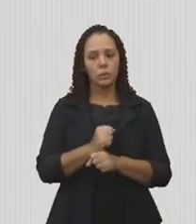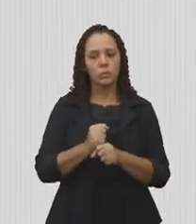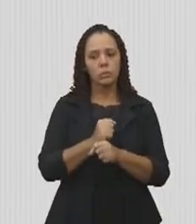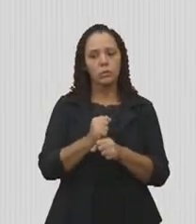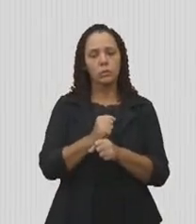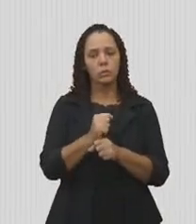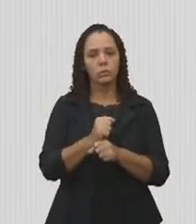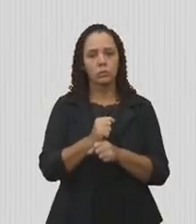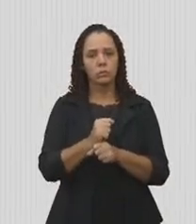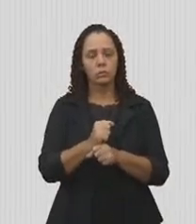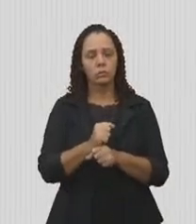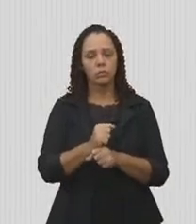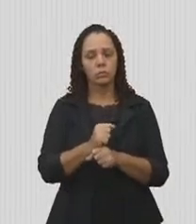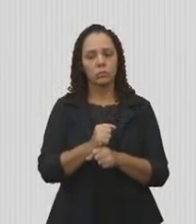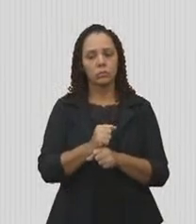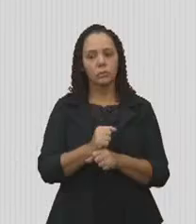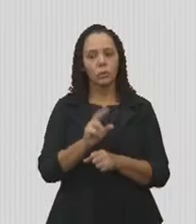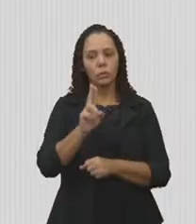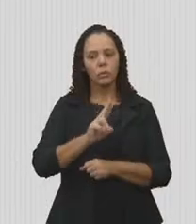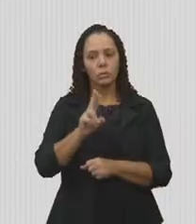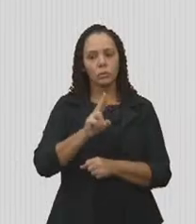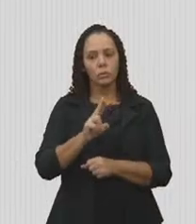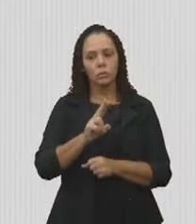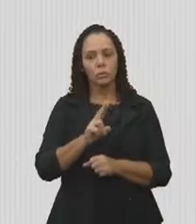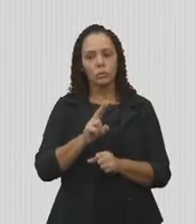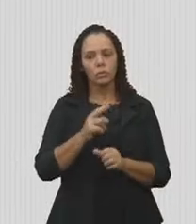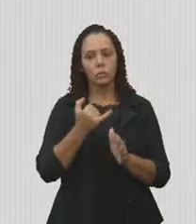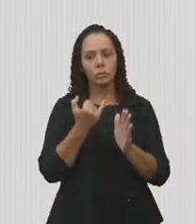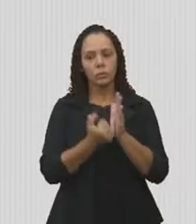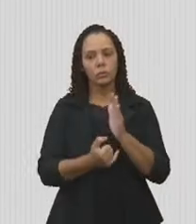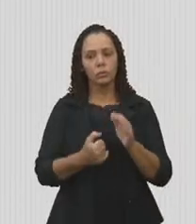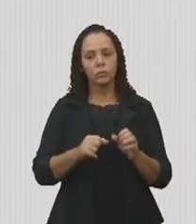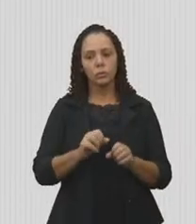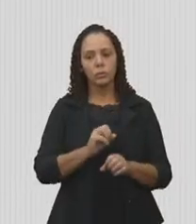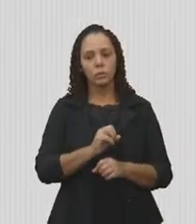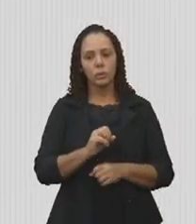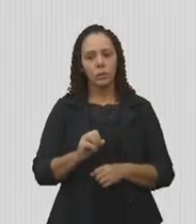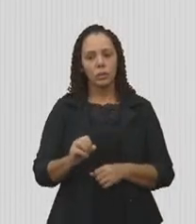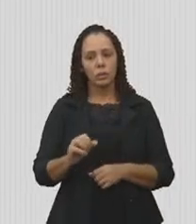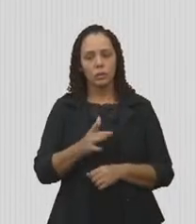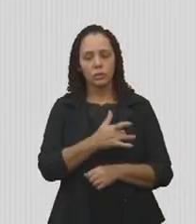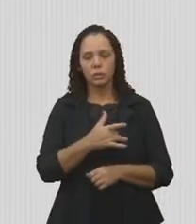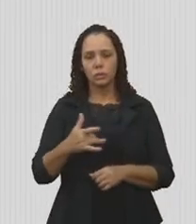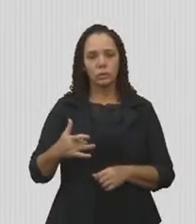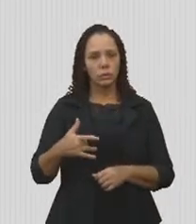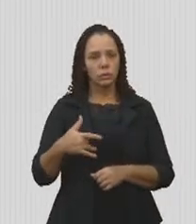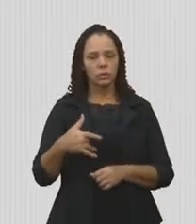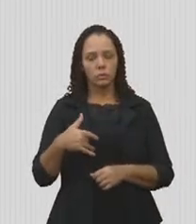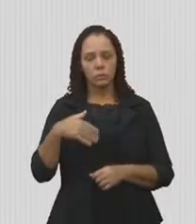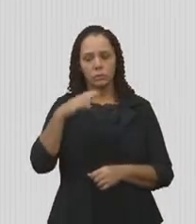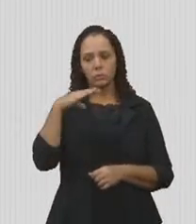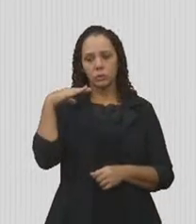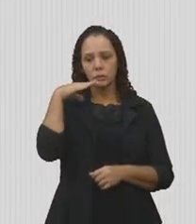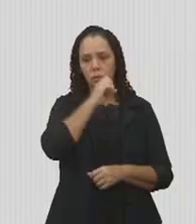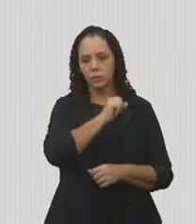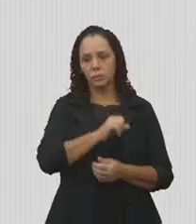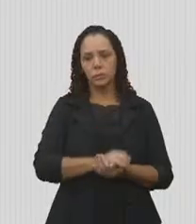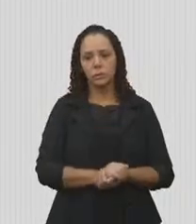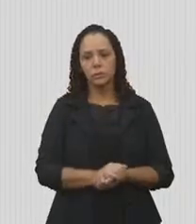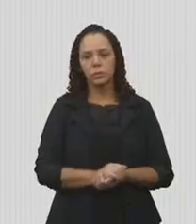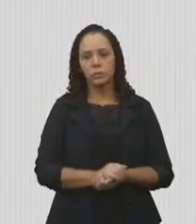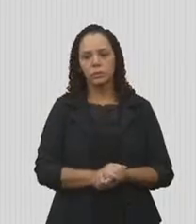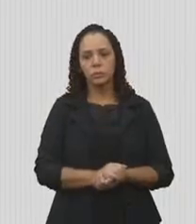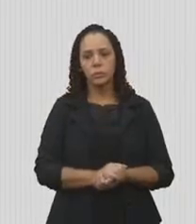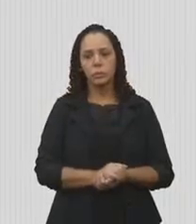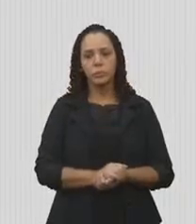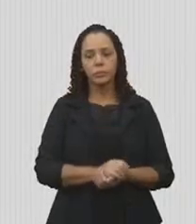o mínimo constitucional, né? A saúde já alcança bem rápido. A saúde ela tem um mínimo previsto constitucional de